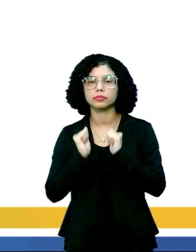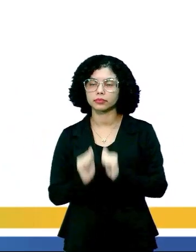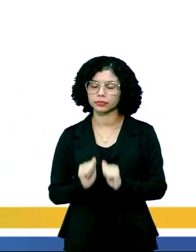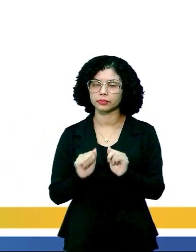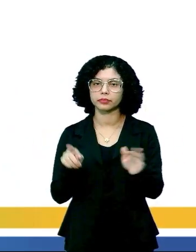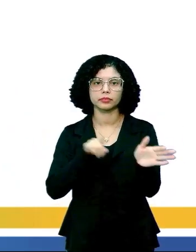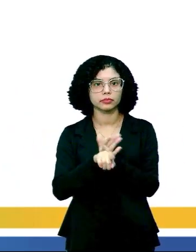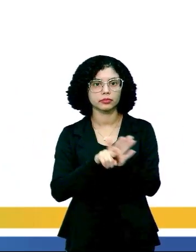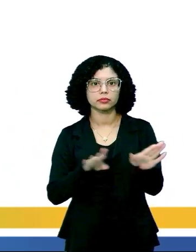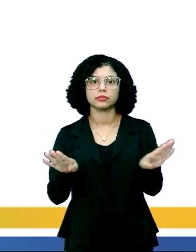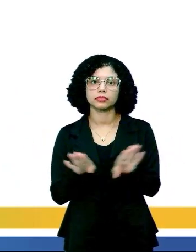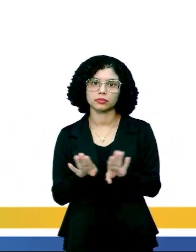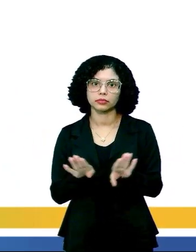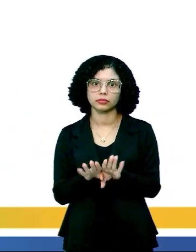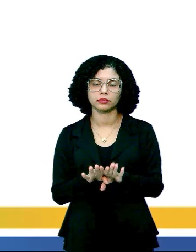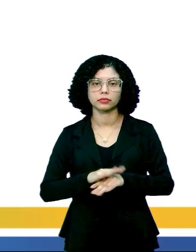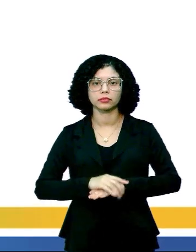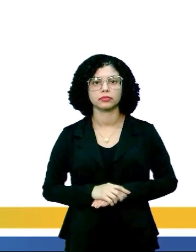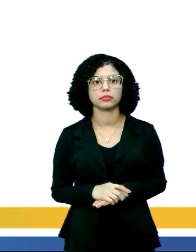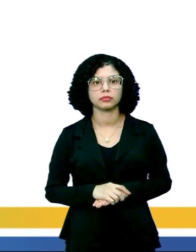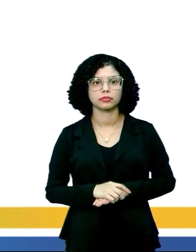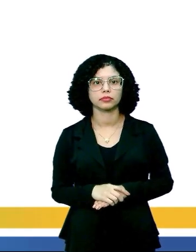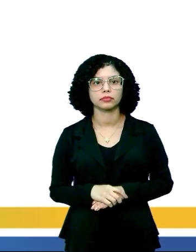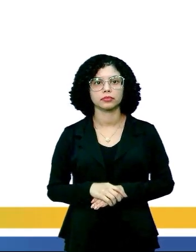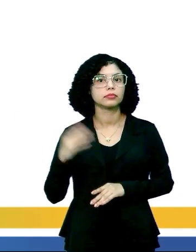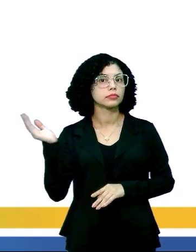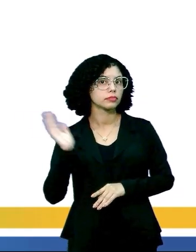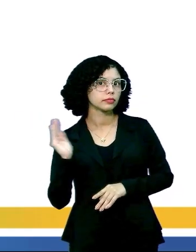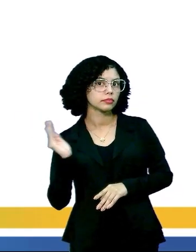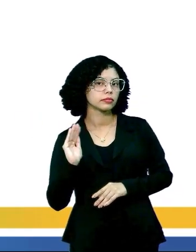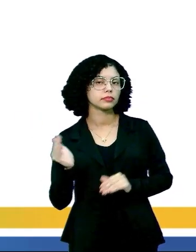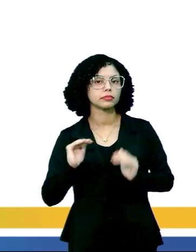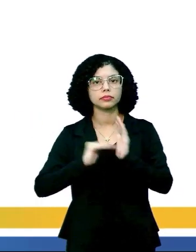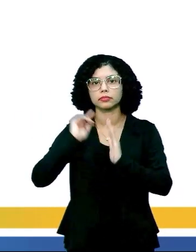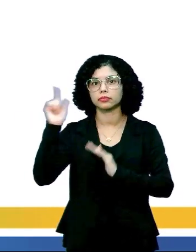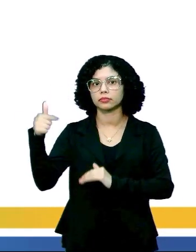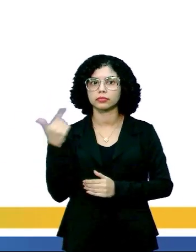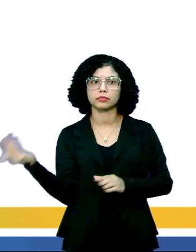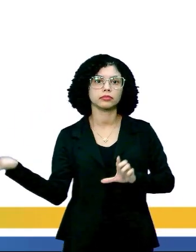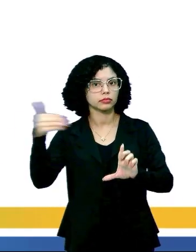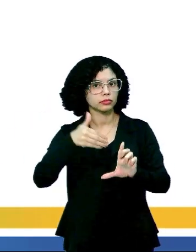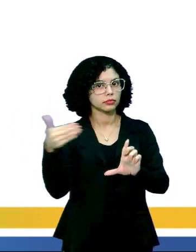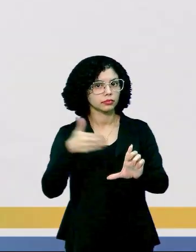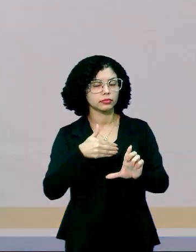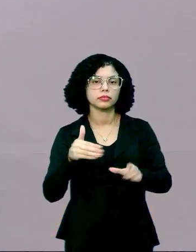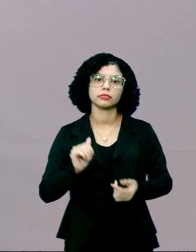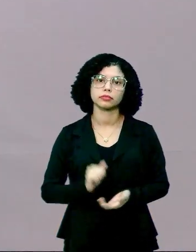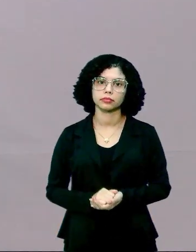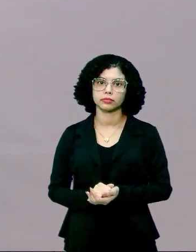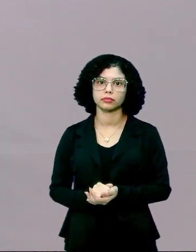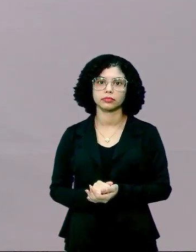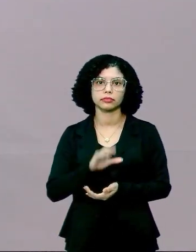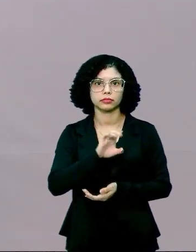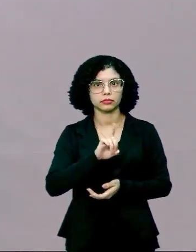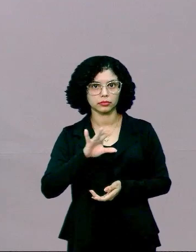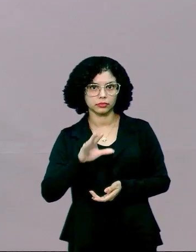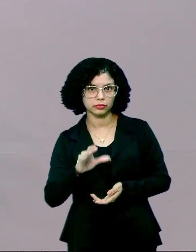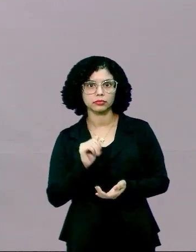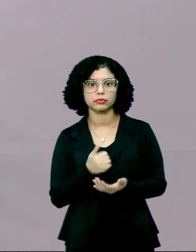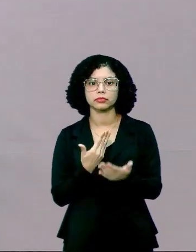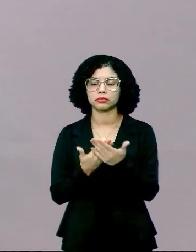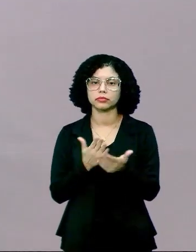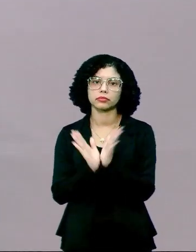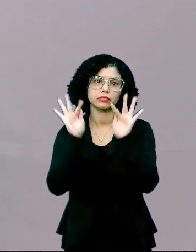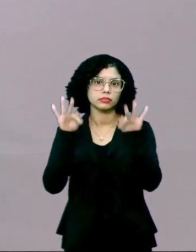estar pesquisando também, ok? Para mais informações, acessem a plataforma Eduque. A